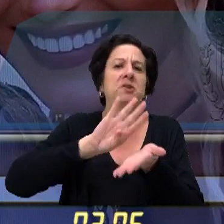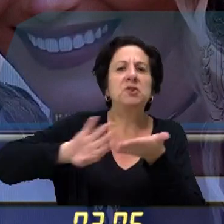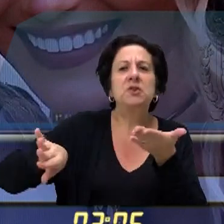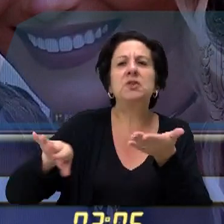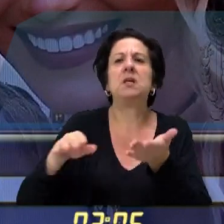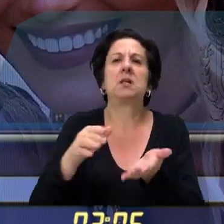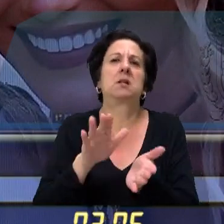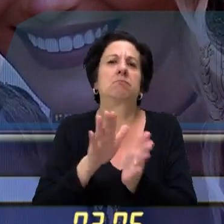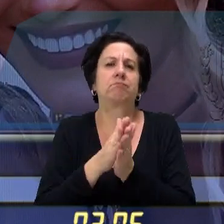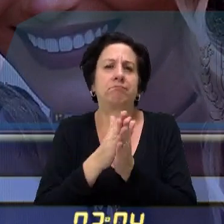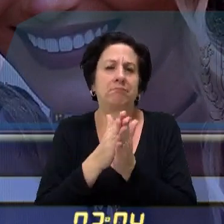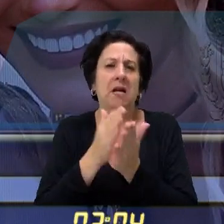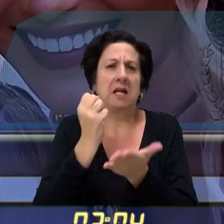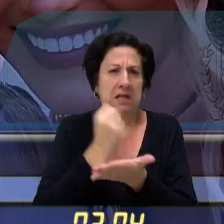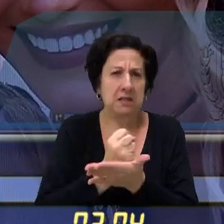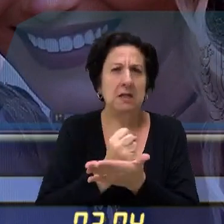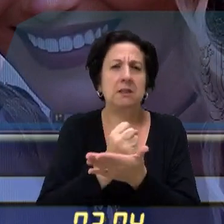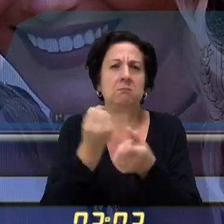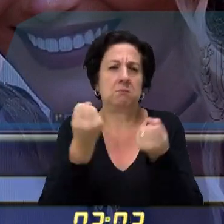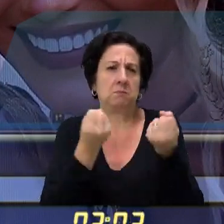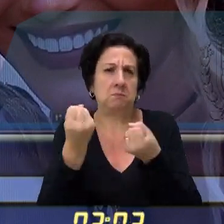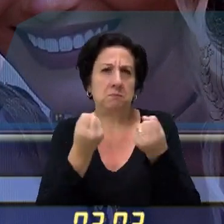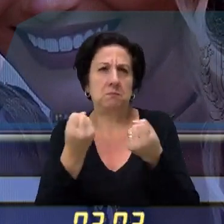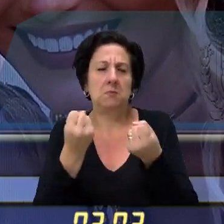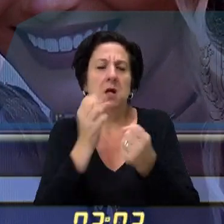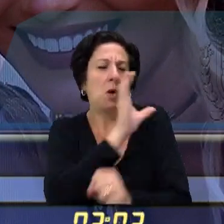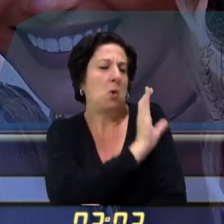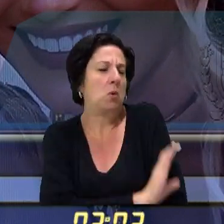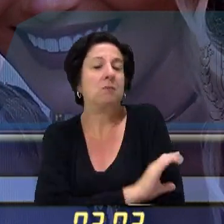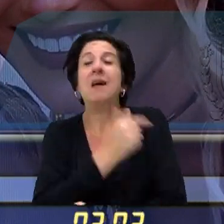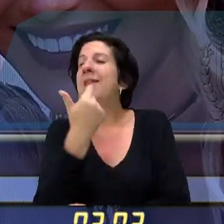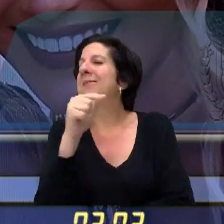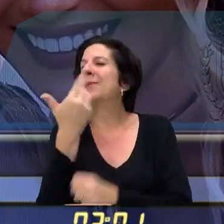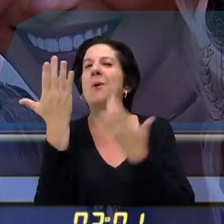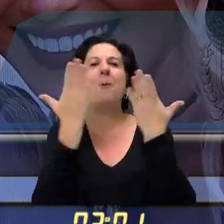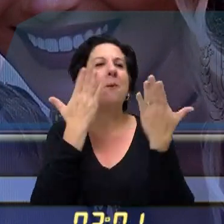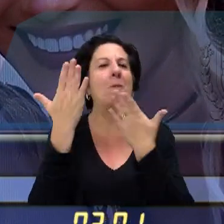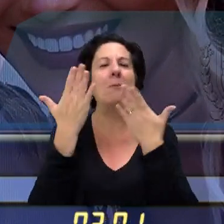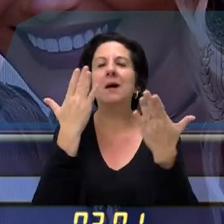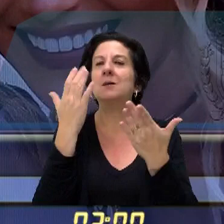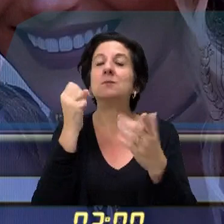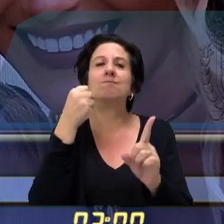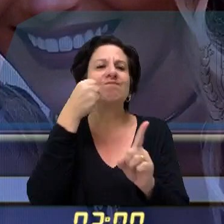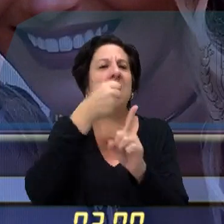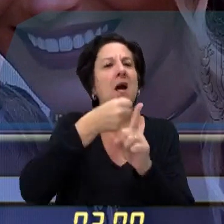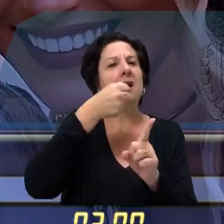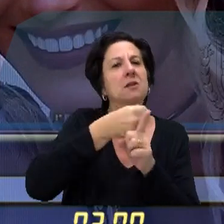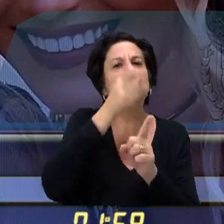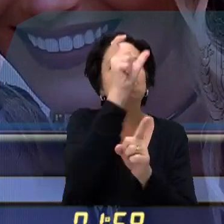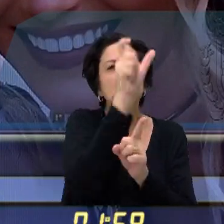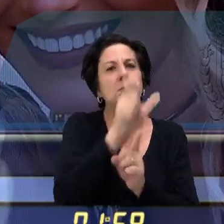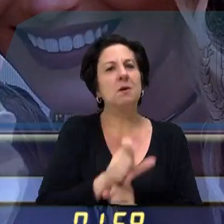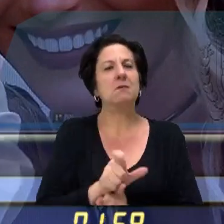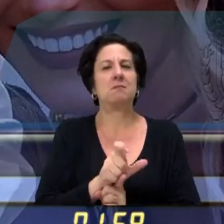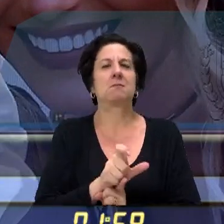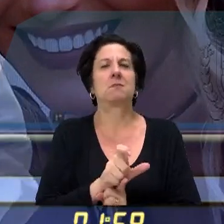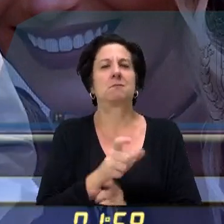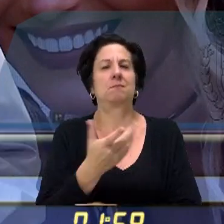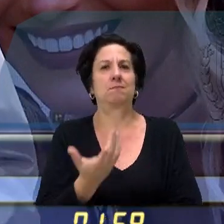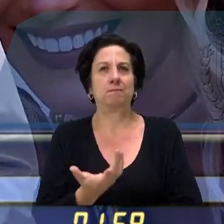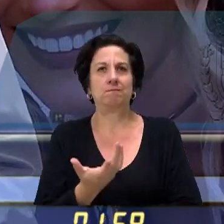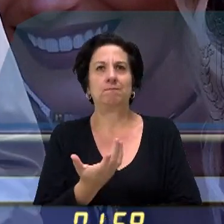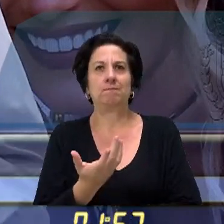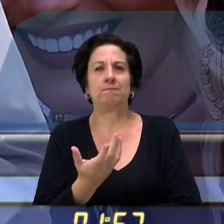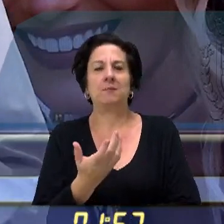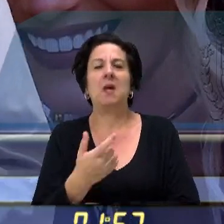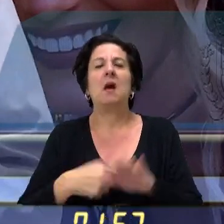fazer curso. Isso não tem a mínima comparação com agredir uma pessoa. A